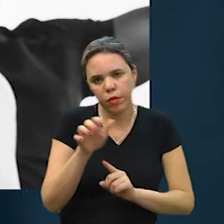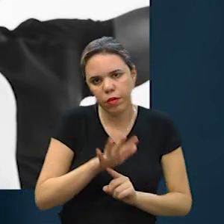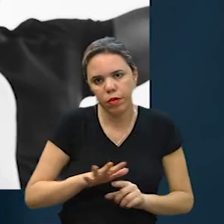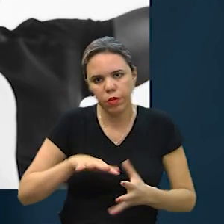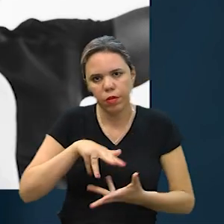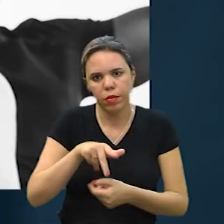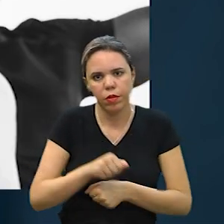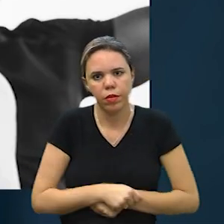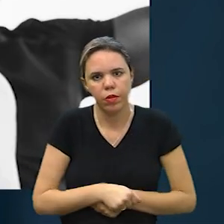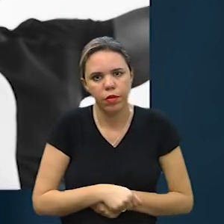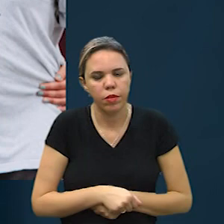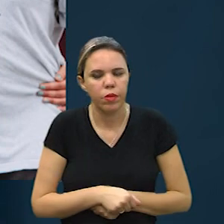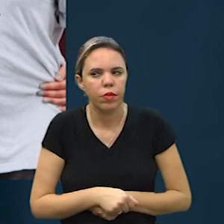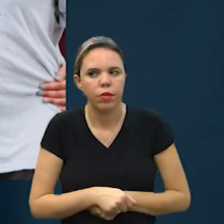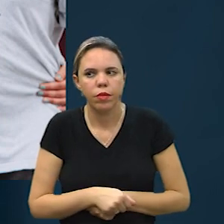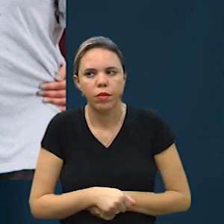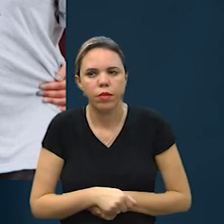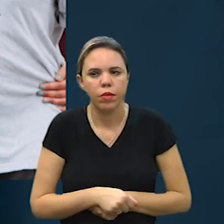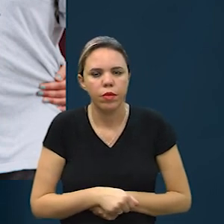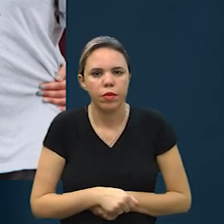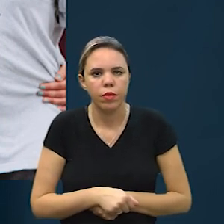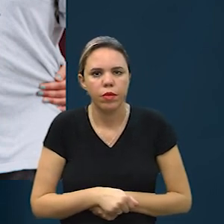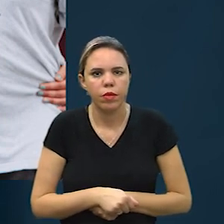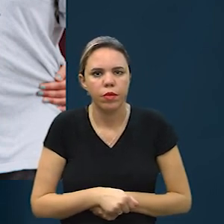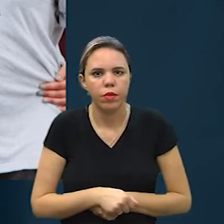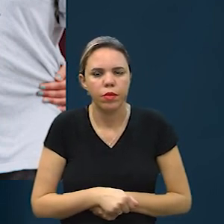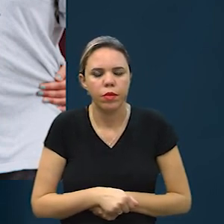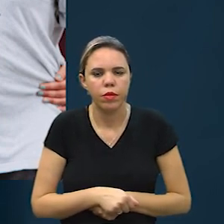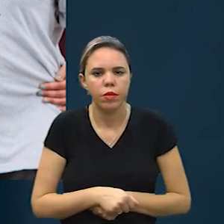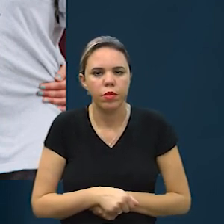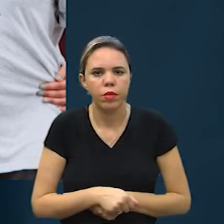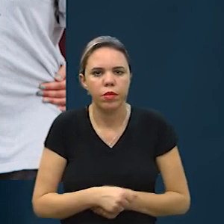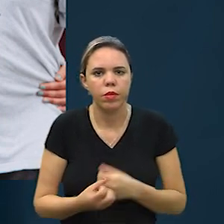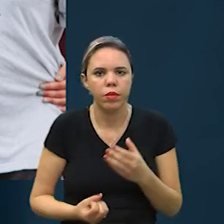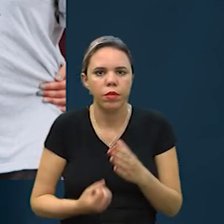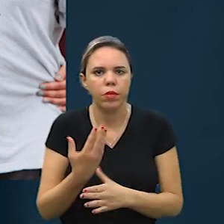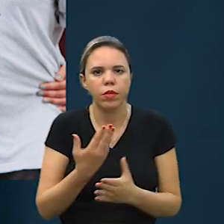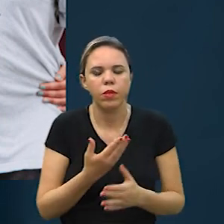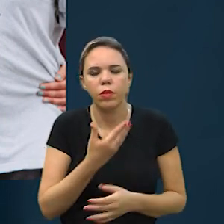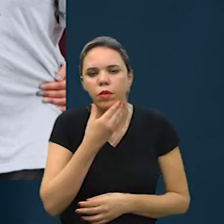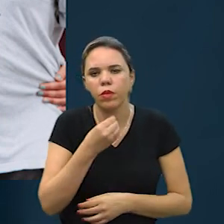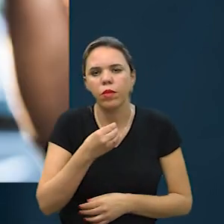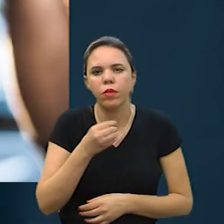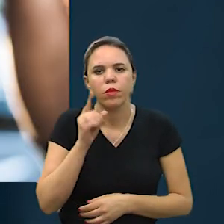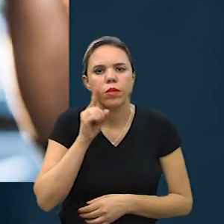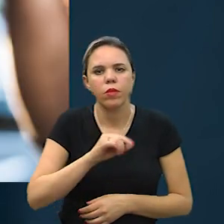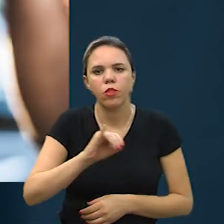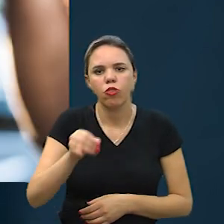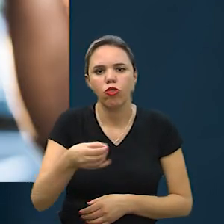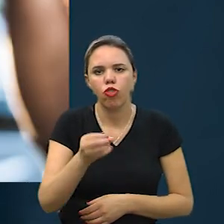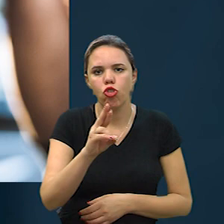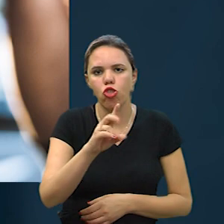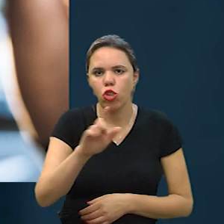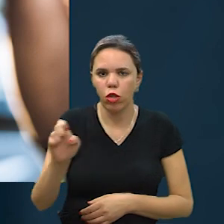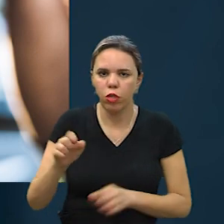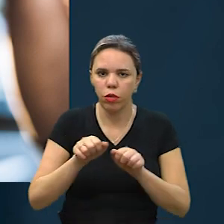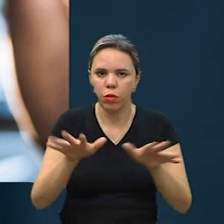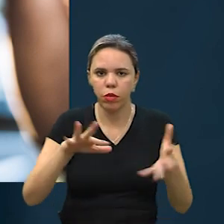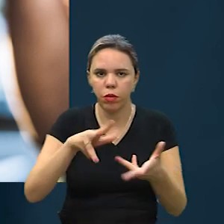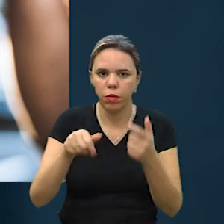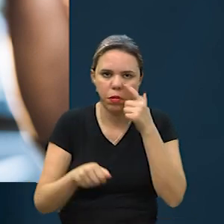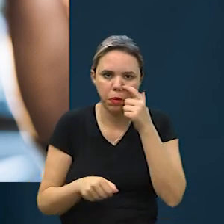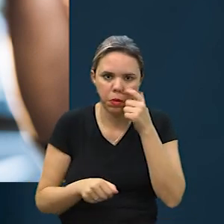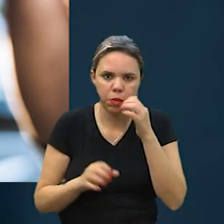sociedade mundial, principalmente instalada pelo que aconteceu com o George lá nos Estados Unidos, que se espalhou pelo mundo inteiro, mas